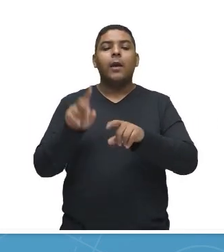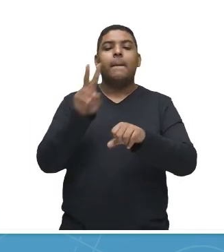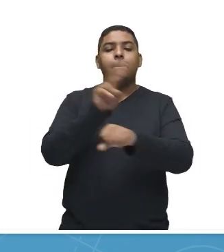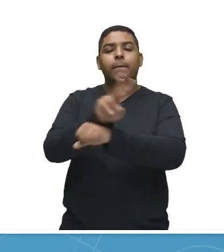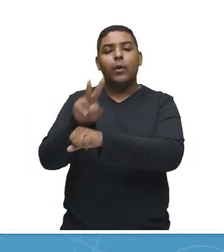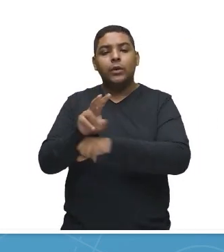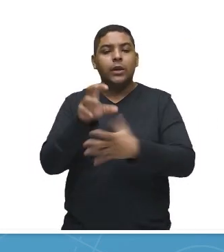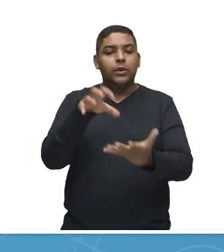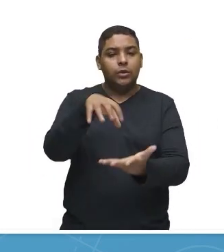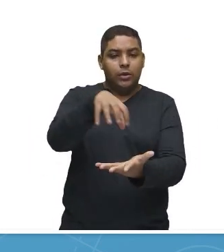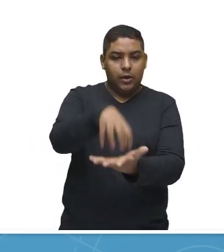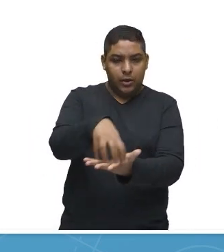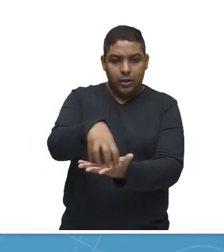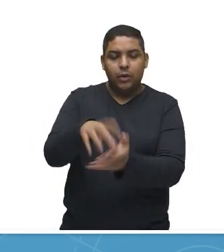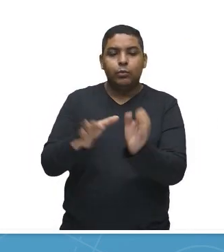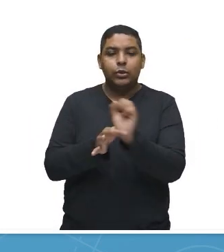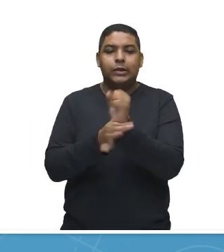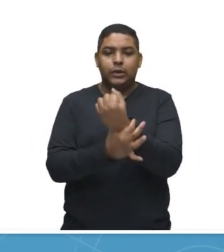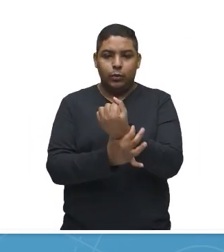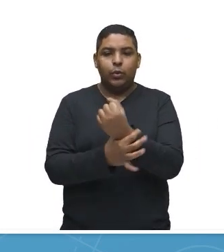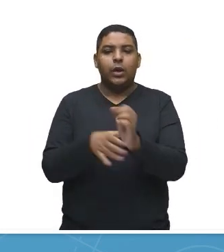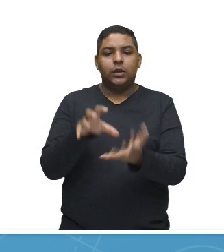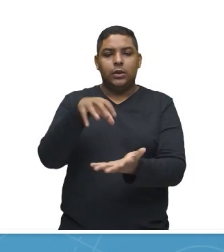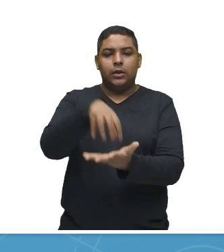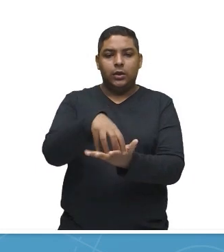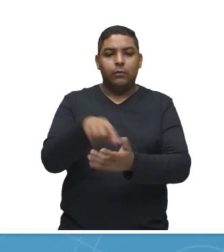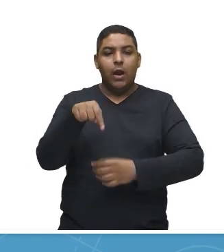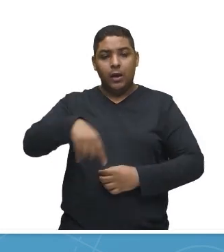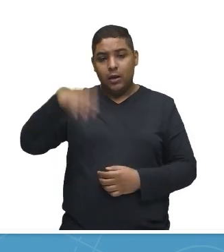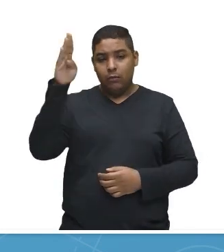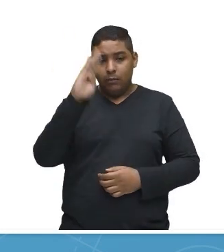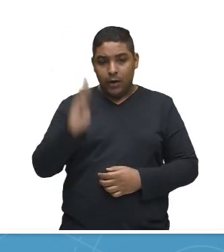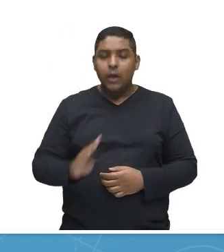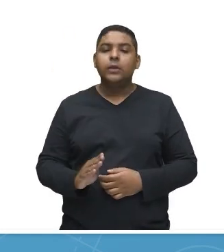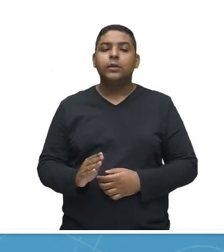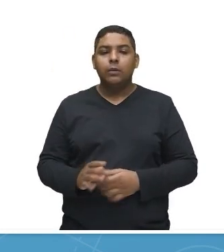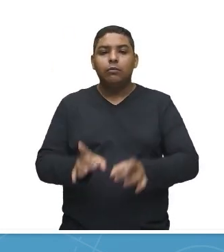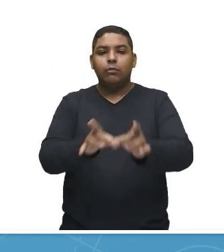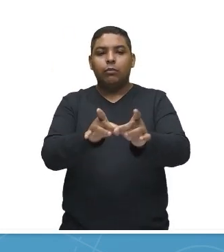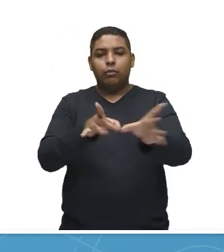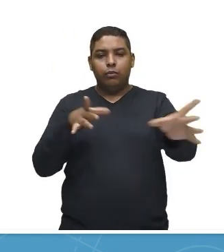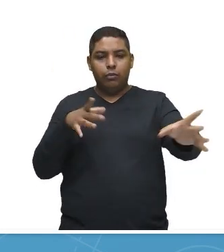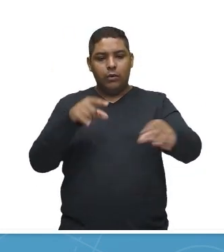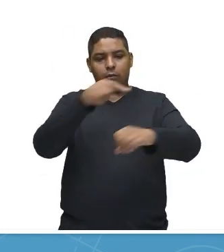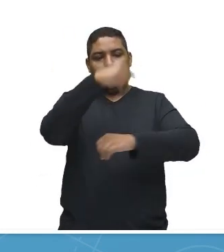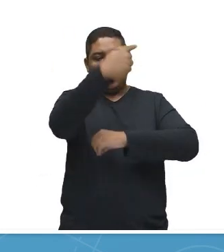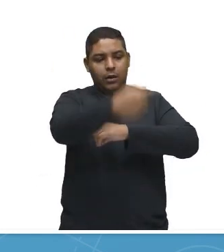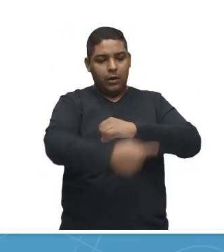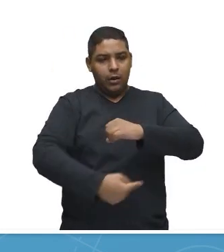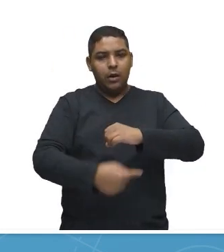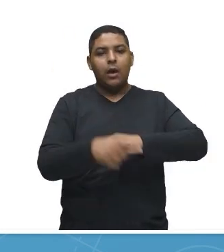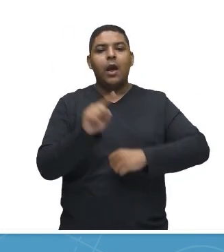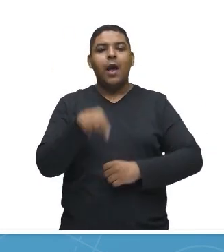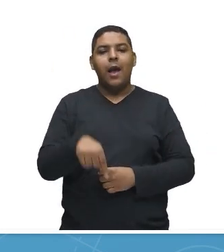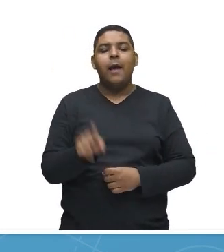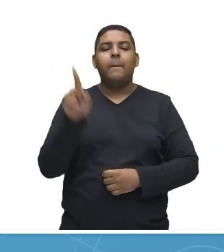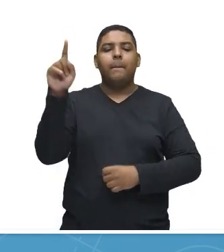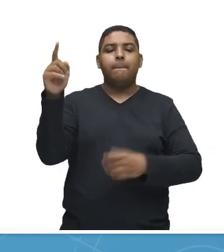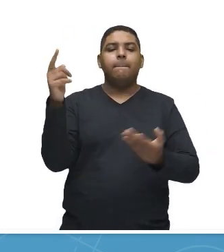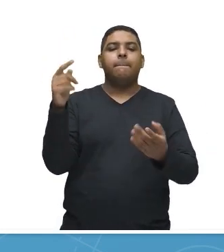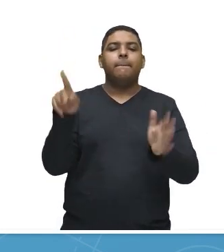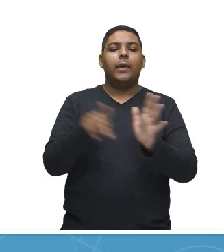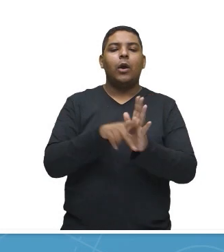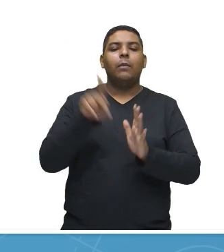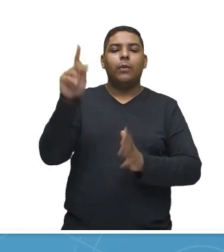só, na maioria das tribos indígenas brasileiras, o arco é feito do caule de uma palmeira